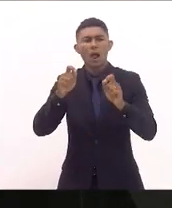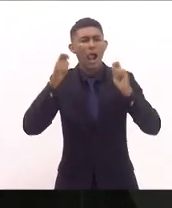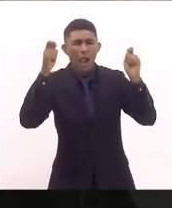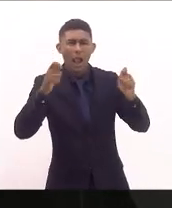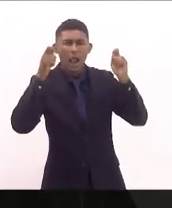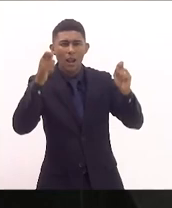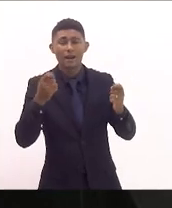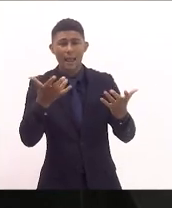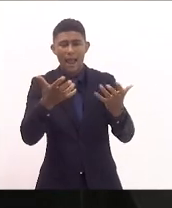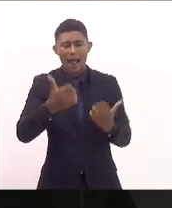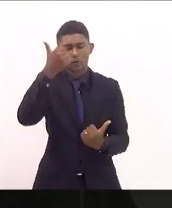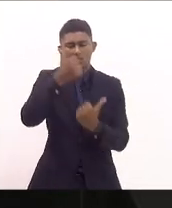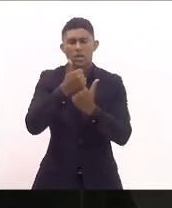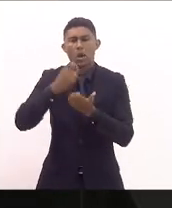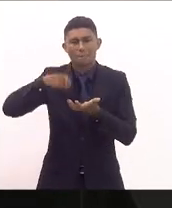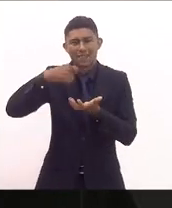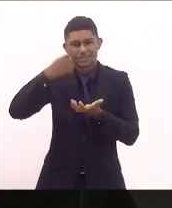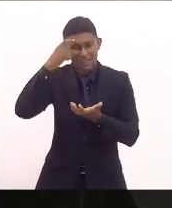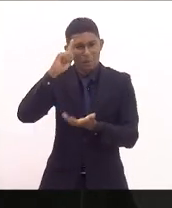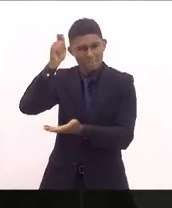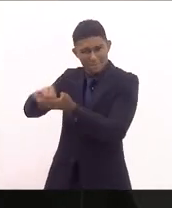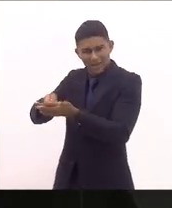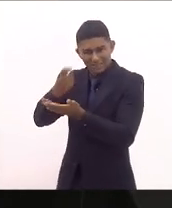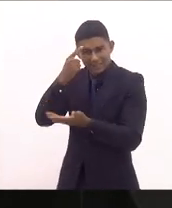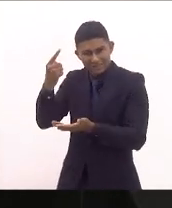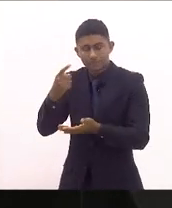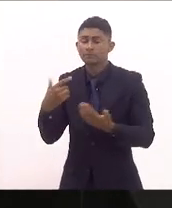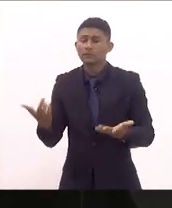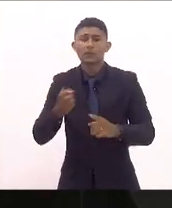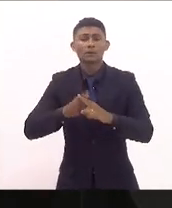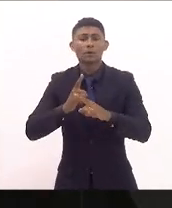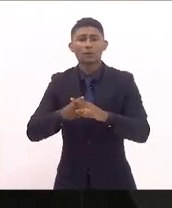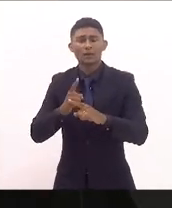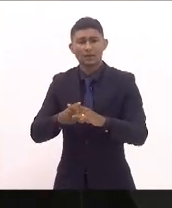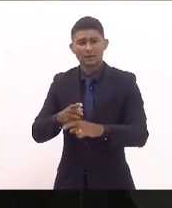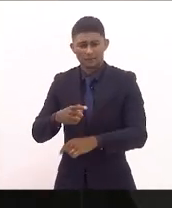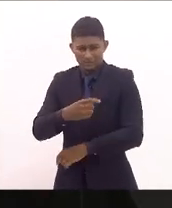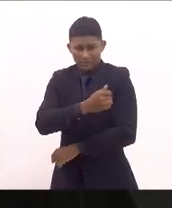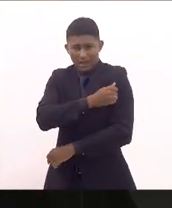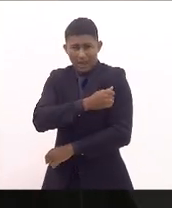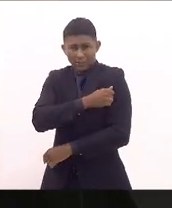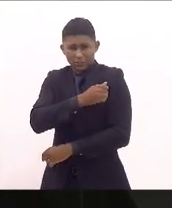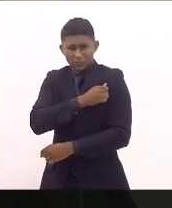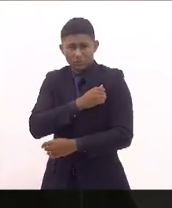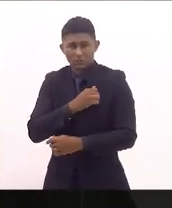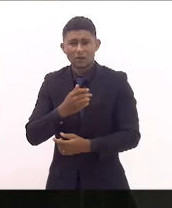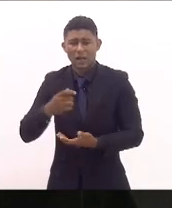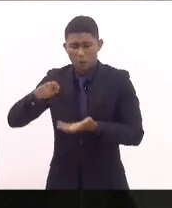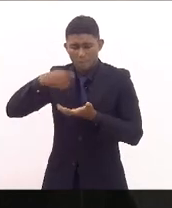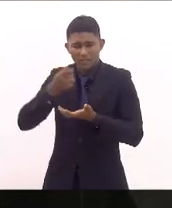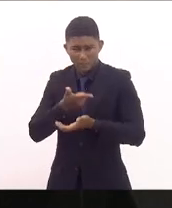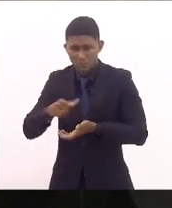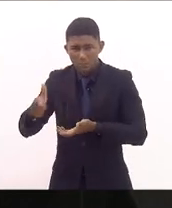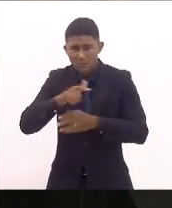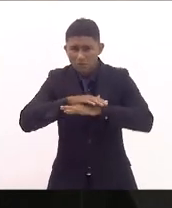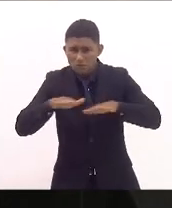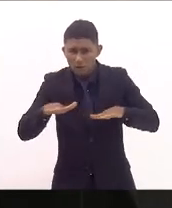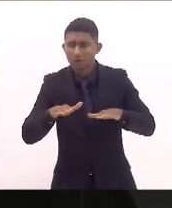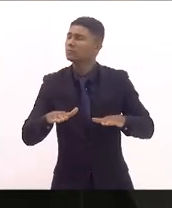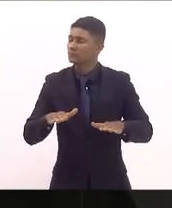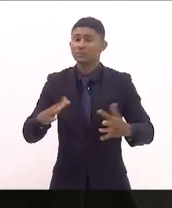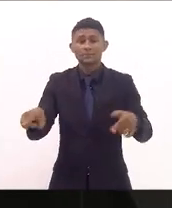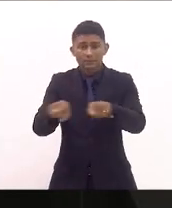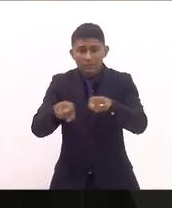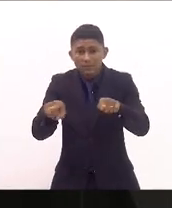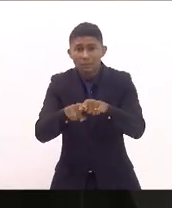auxílio-alimentação porque afasta ela está tão sucateada que não só o aluno que tá sem direito à alimentação o servidor também